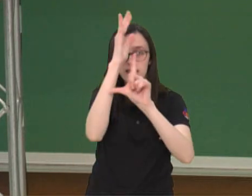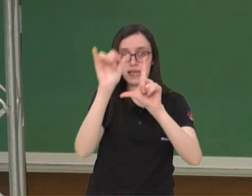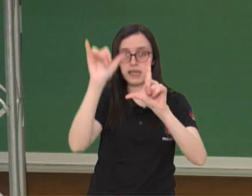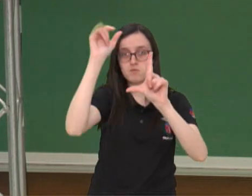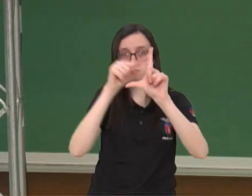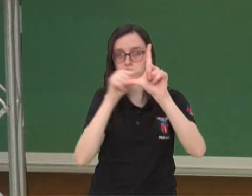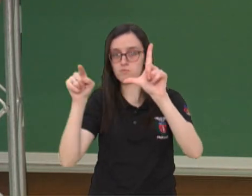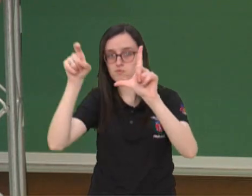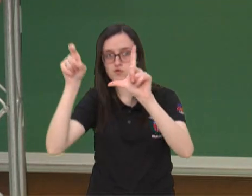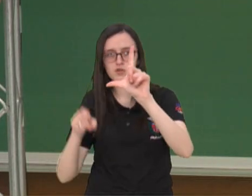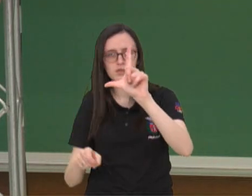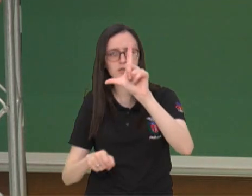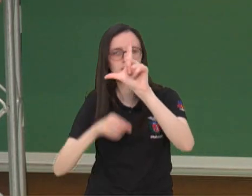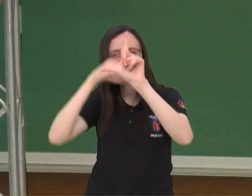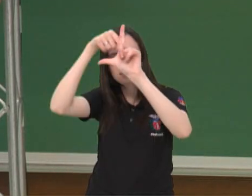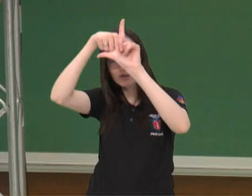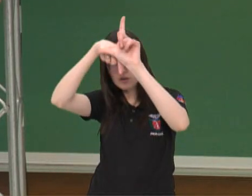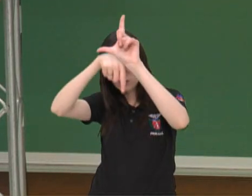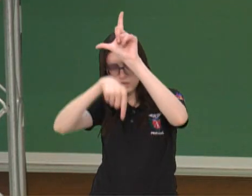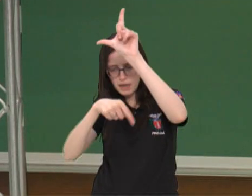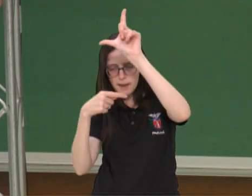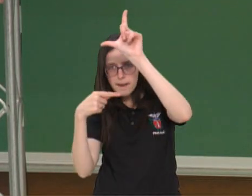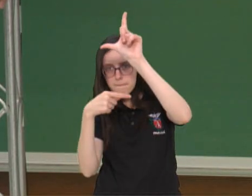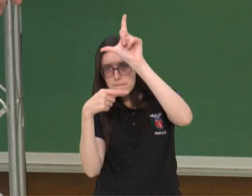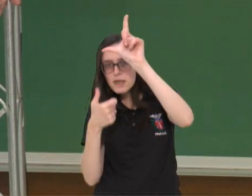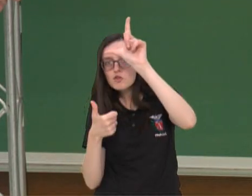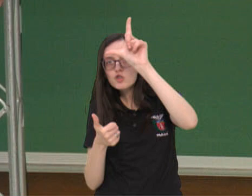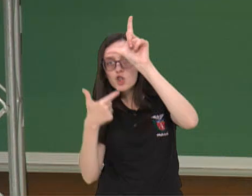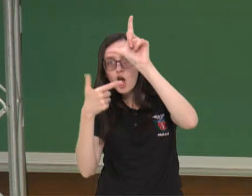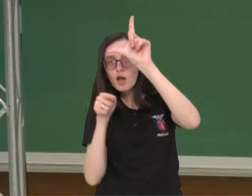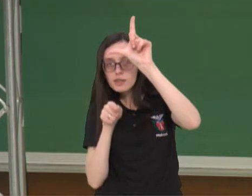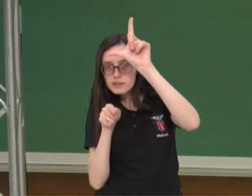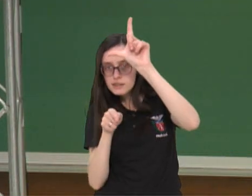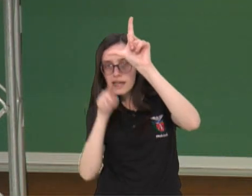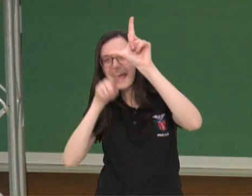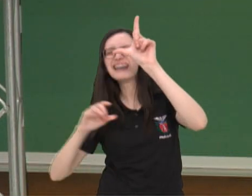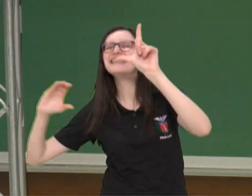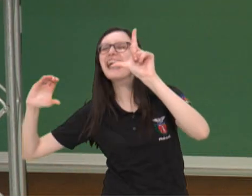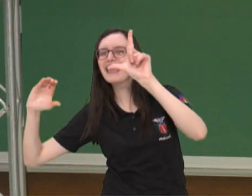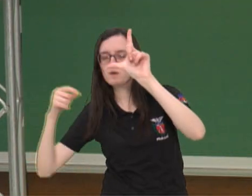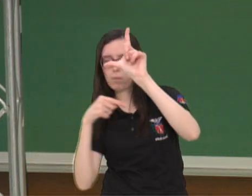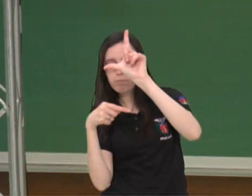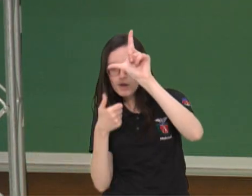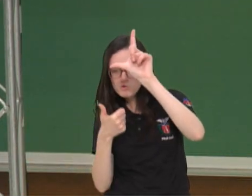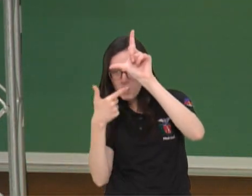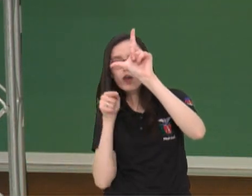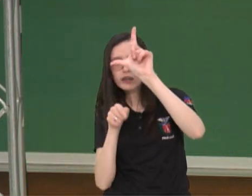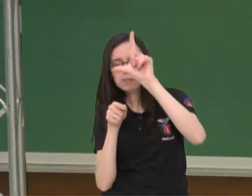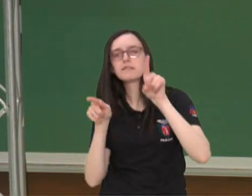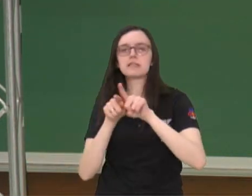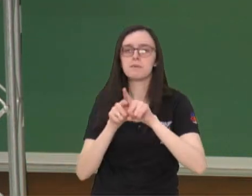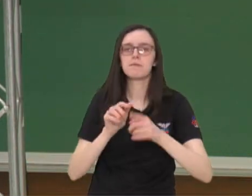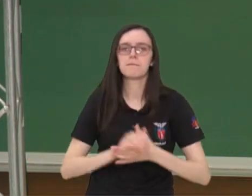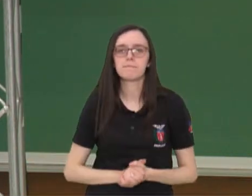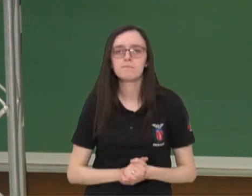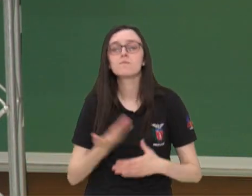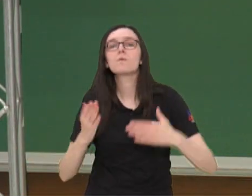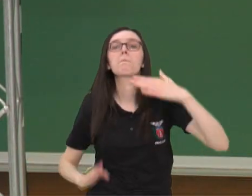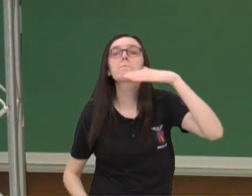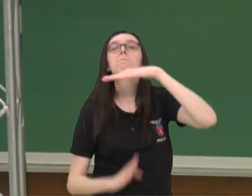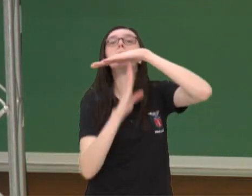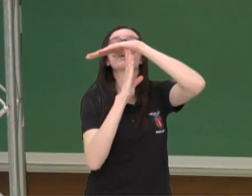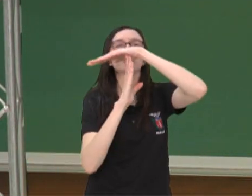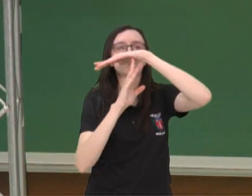Aqui embaixo, em menos 12, termo independente da função, identificou aqui, ó, menos 12. E o ponto de